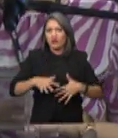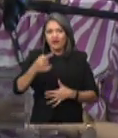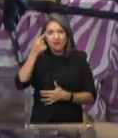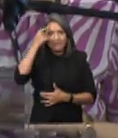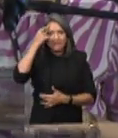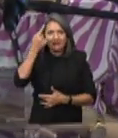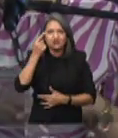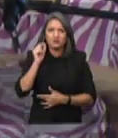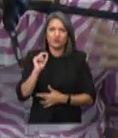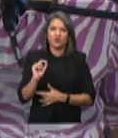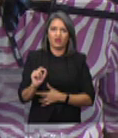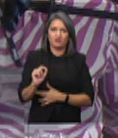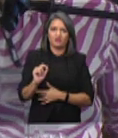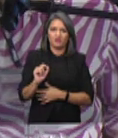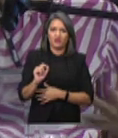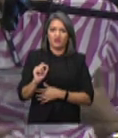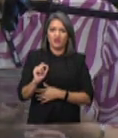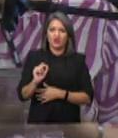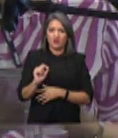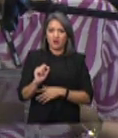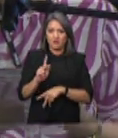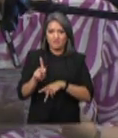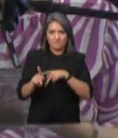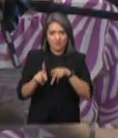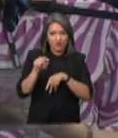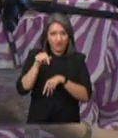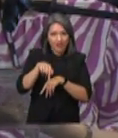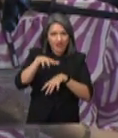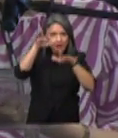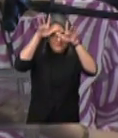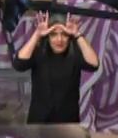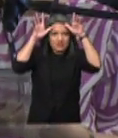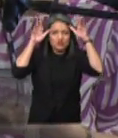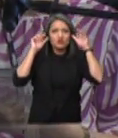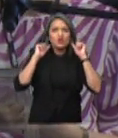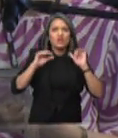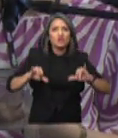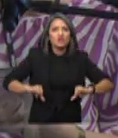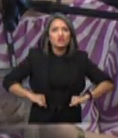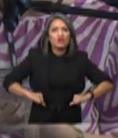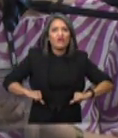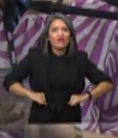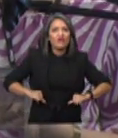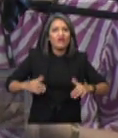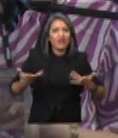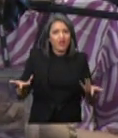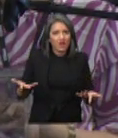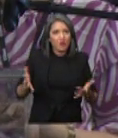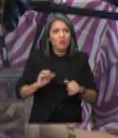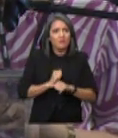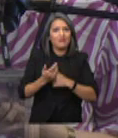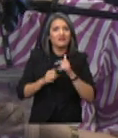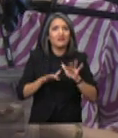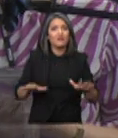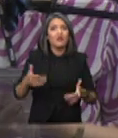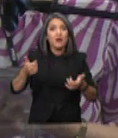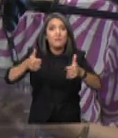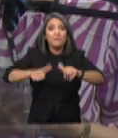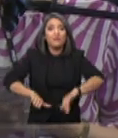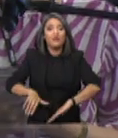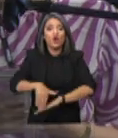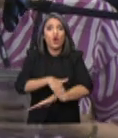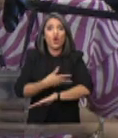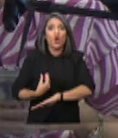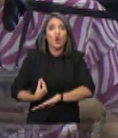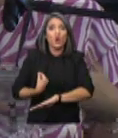se a população do estado do Amazonas sofreu tanto com a pandemia imagine a população de rua do Estado do Amazonas que